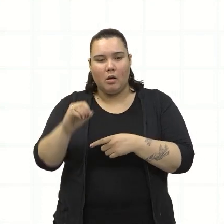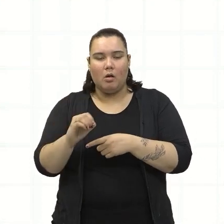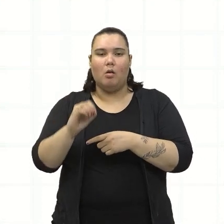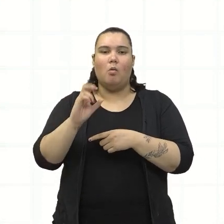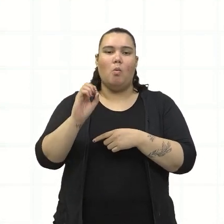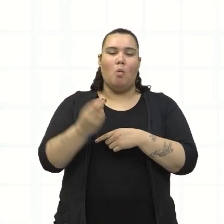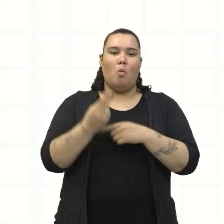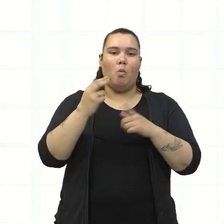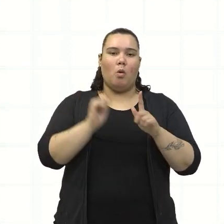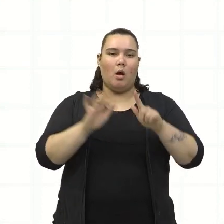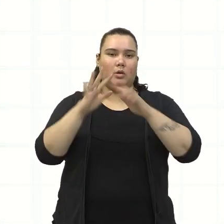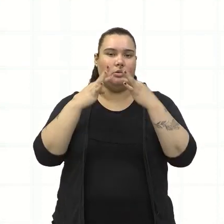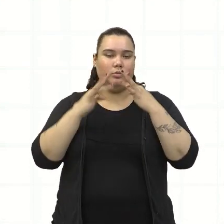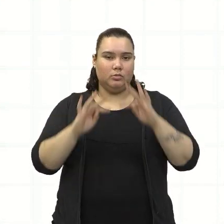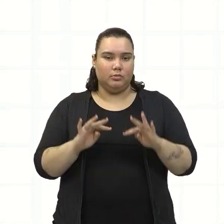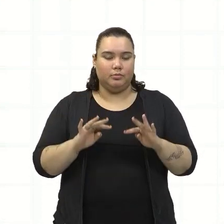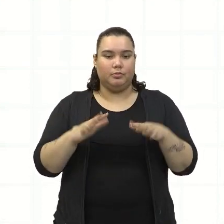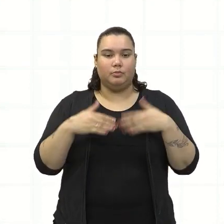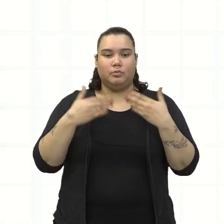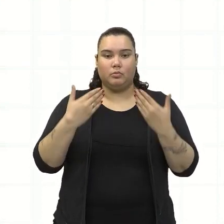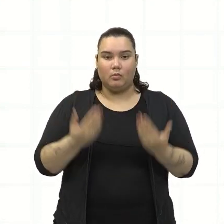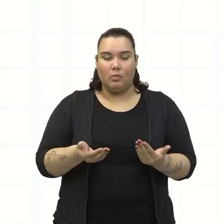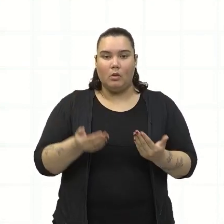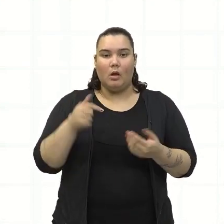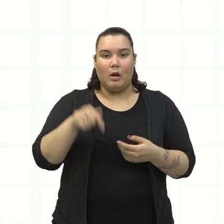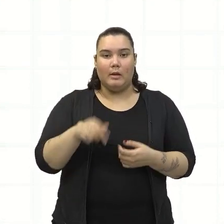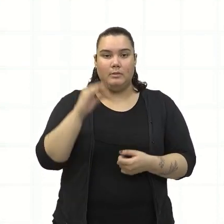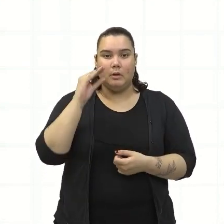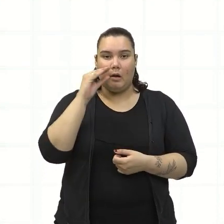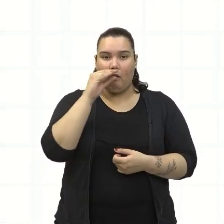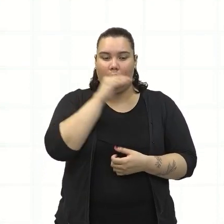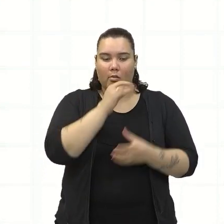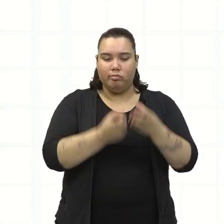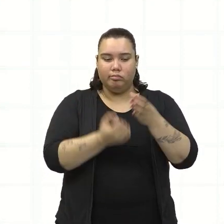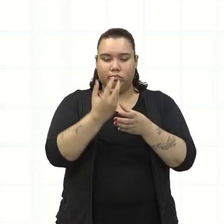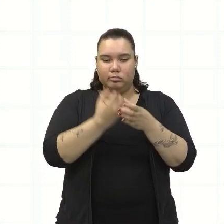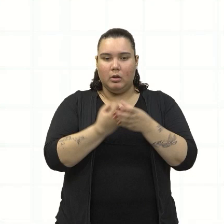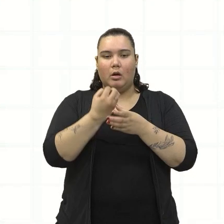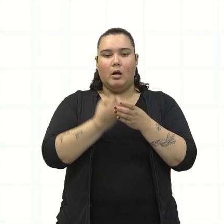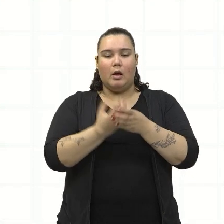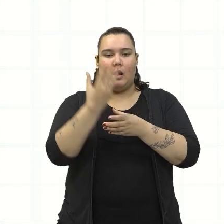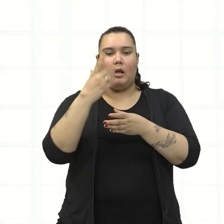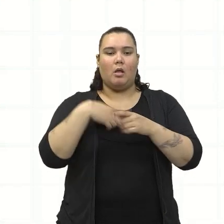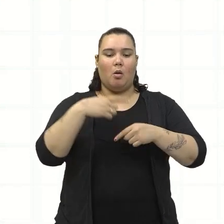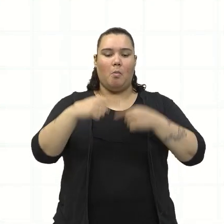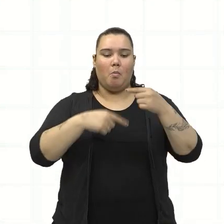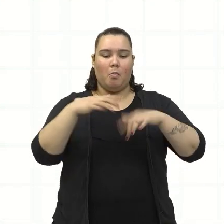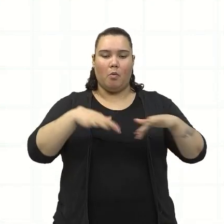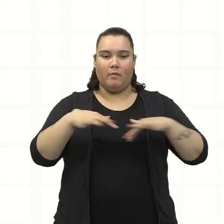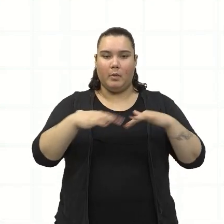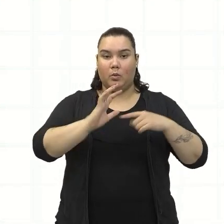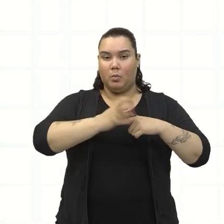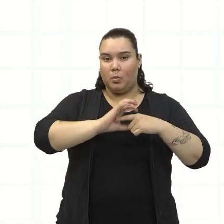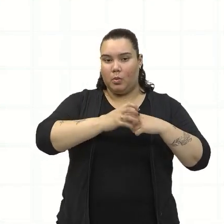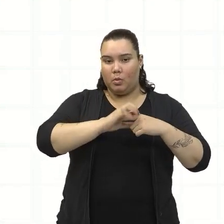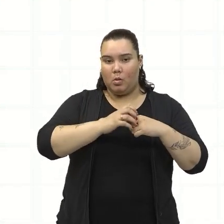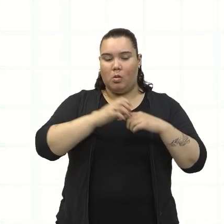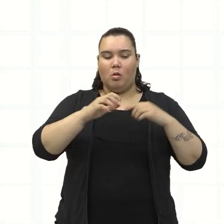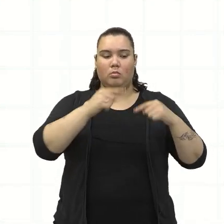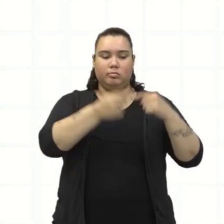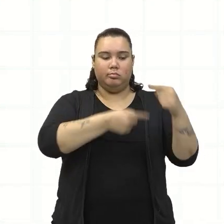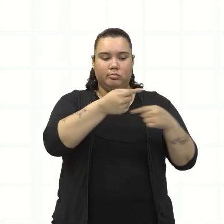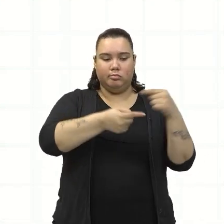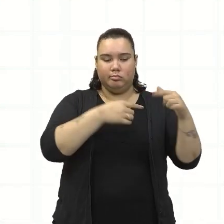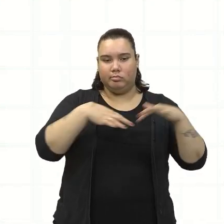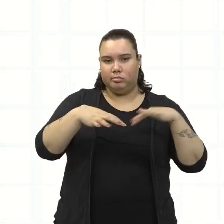natural. E aí, a partir desse calor, né, vai gerando vapor de água, vai movimentar essas turbinas, vai movimentar ali o